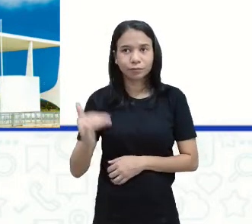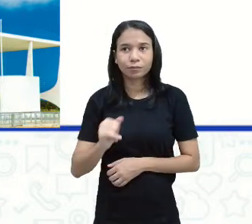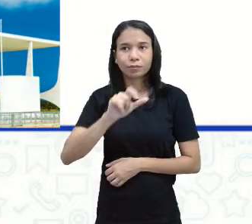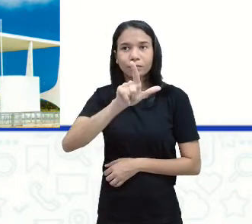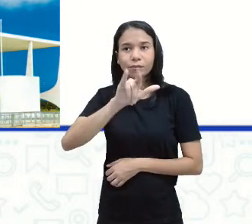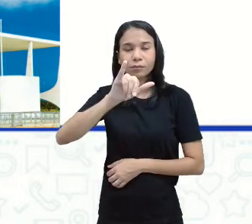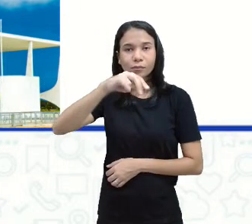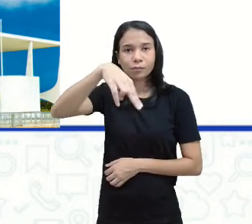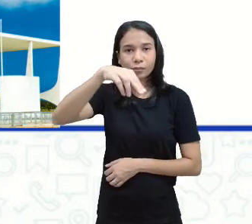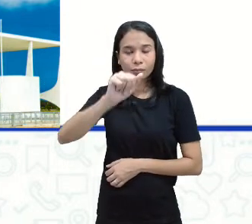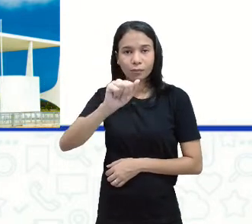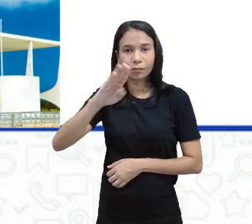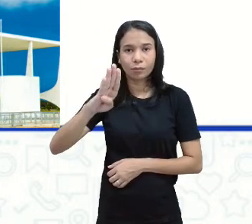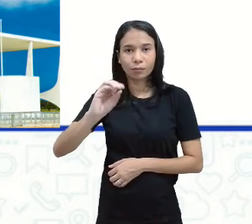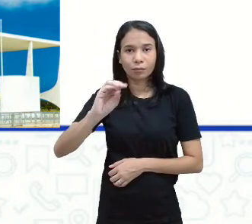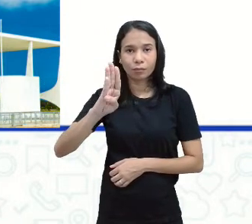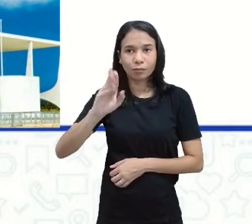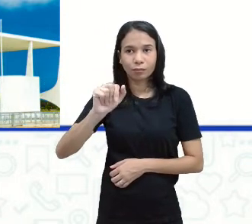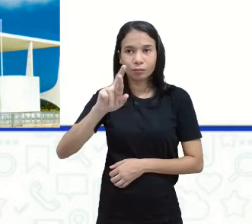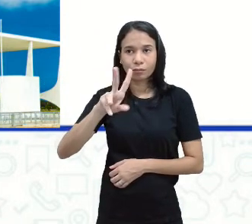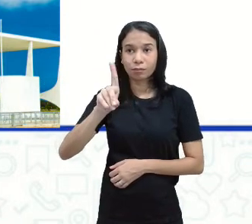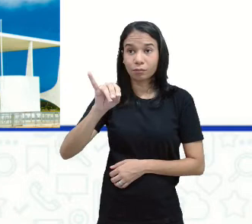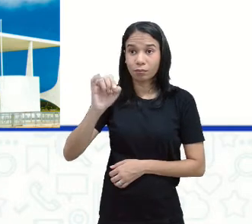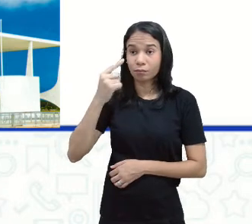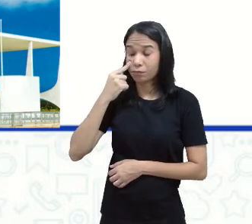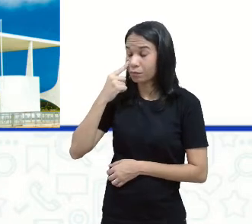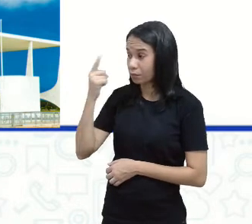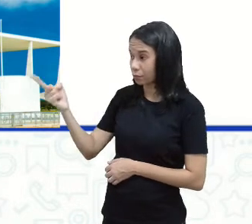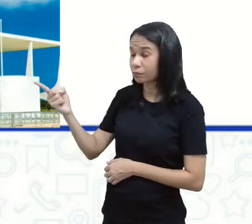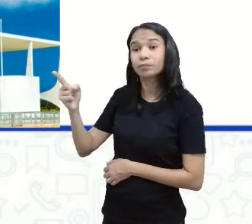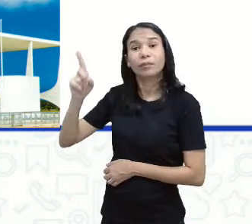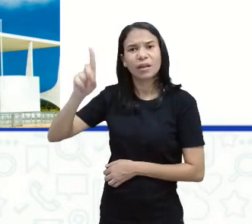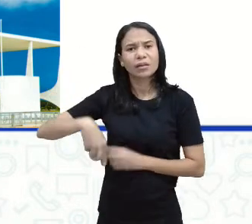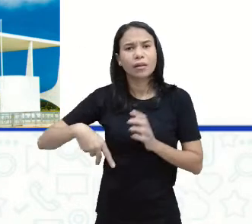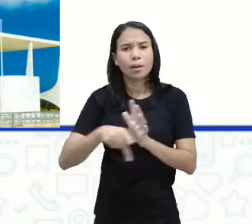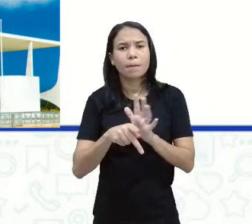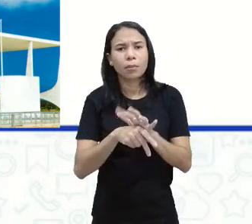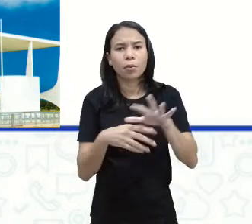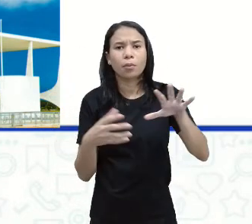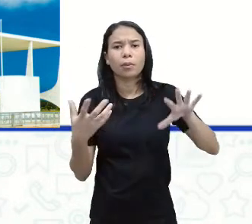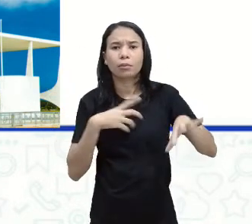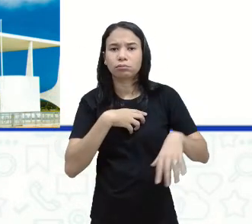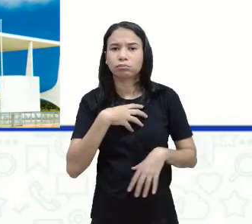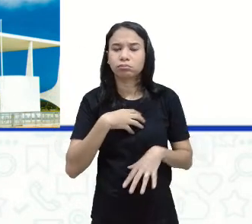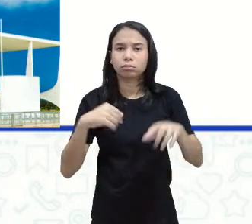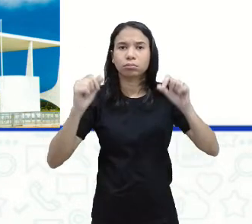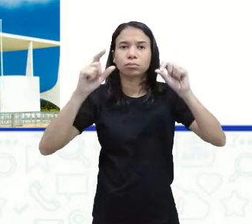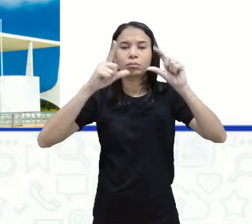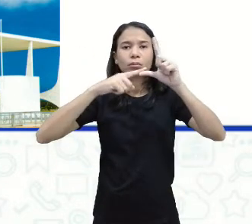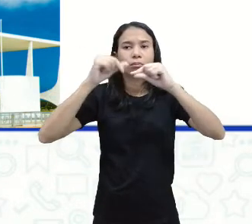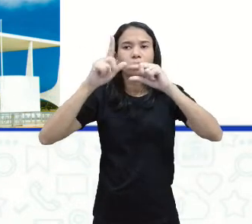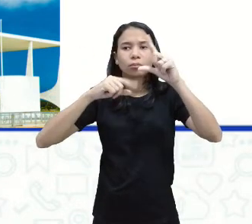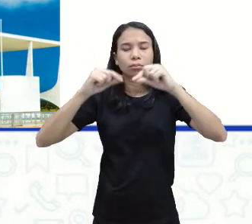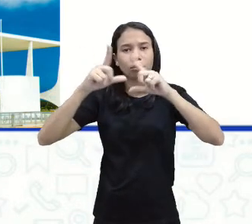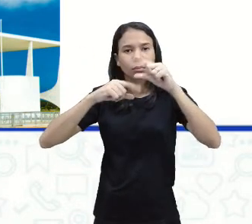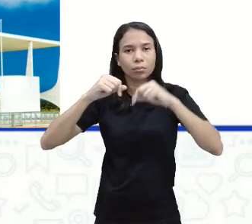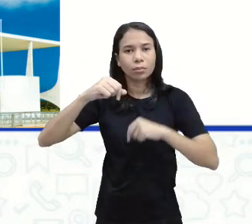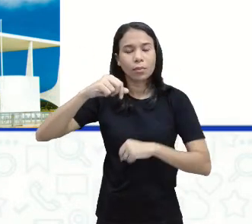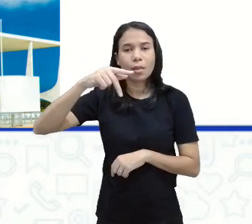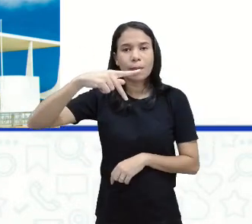Bobardi. Aqui vocês estão vendo, né, aí, se eu não me engano, é o Palácio do Planalto, que é uma obra de Oscar Niemeyer,